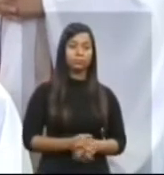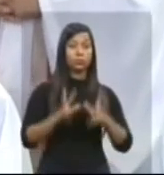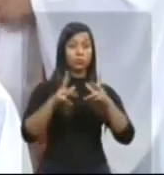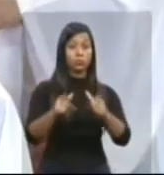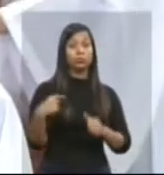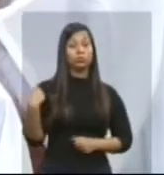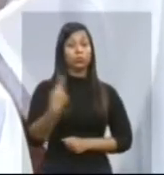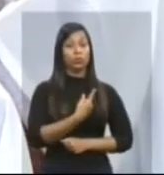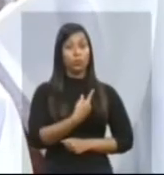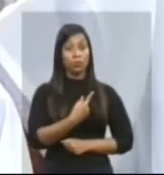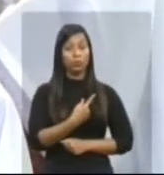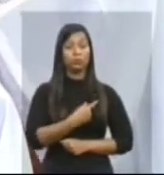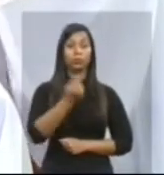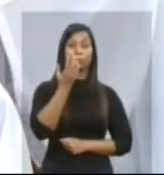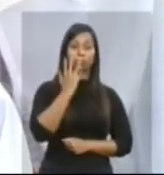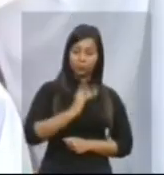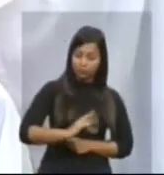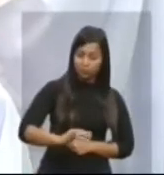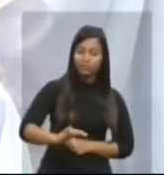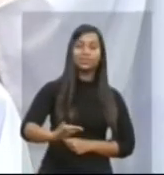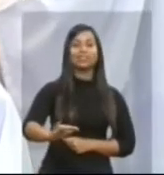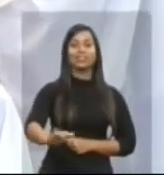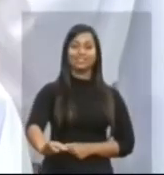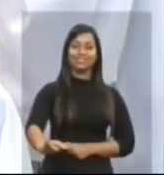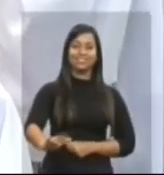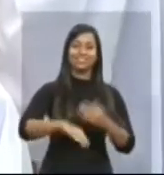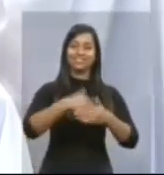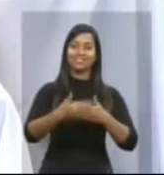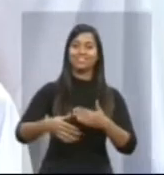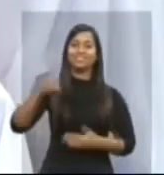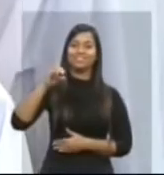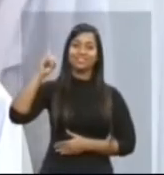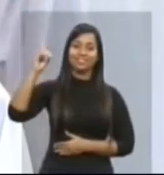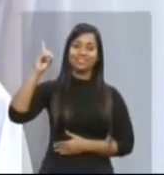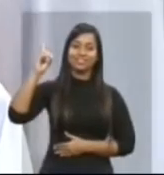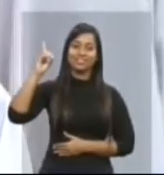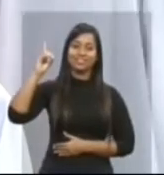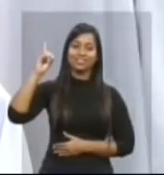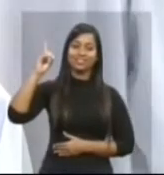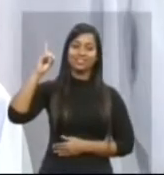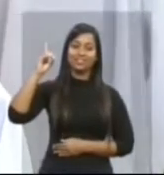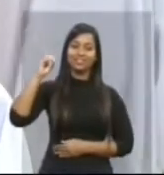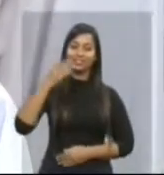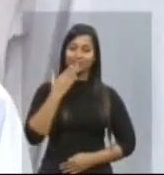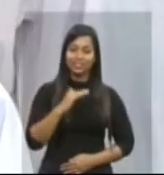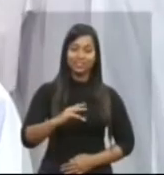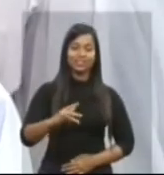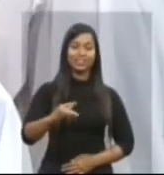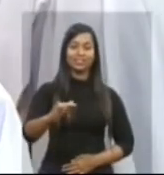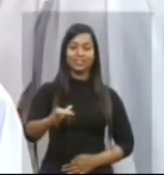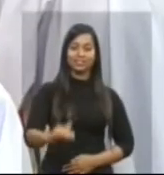Todos nós somos umas crianças, criancinha diante de Deus. Quando uma criancinha